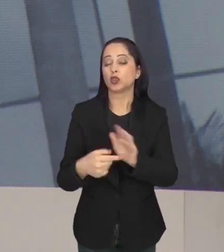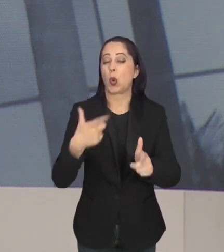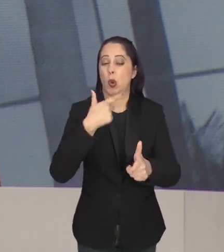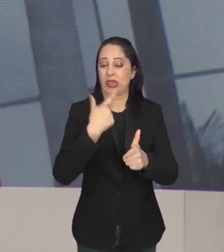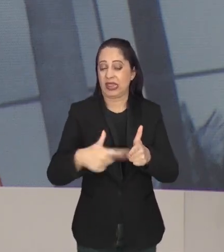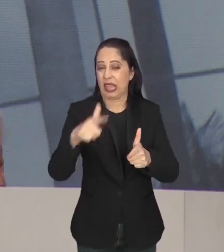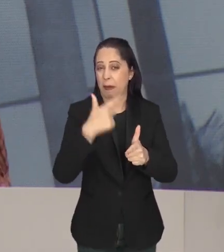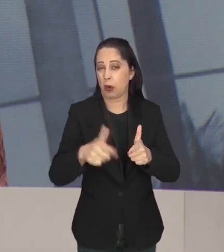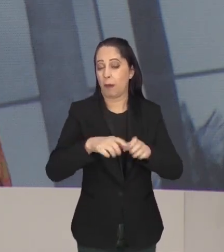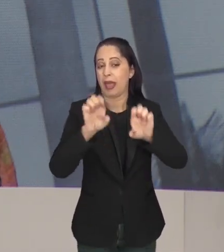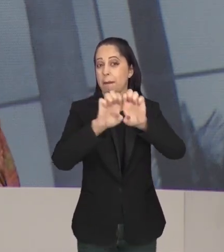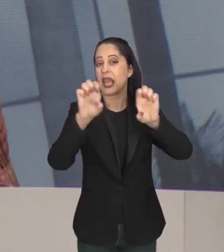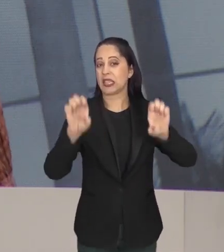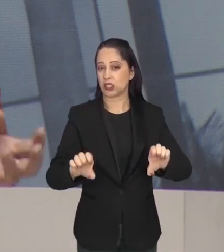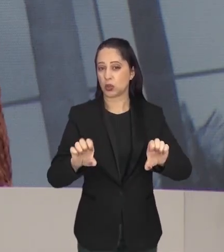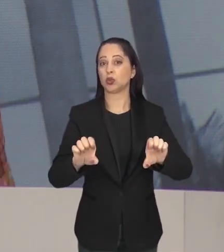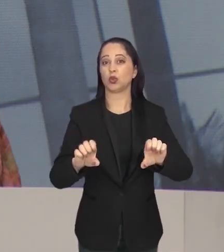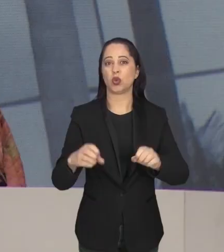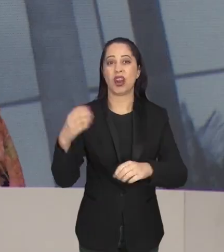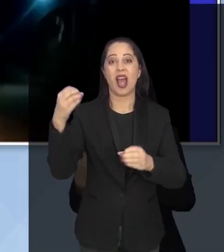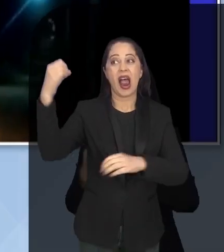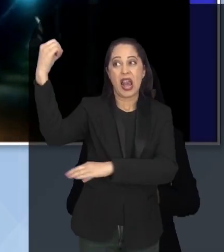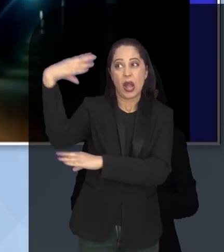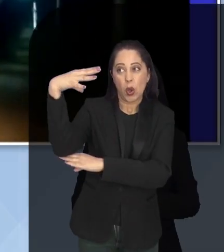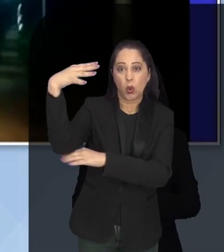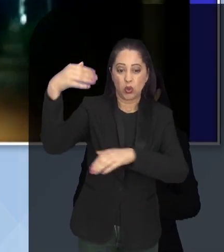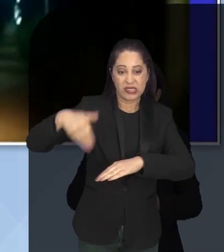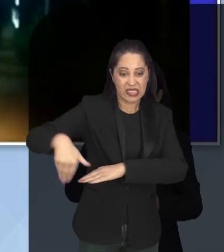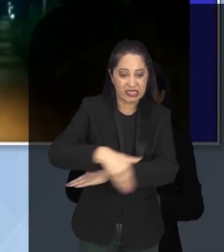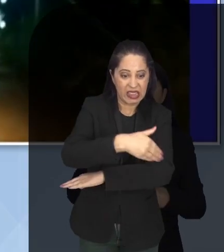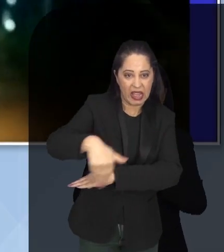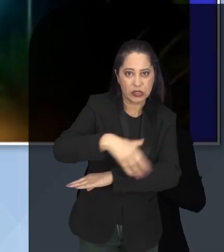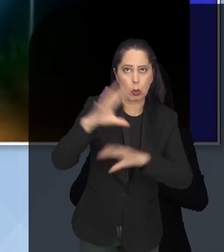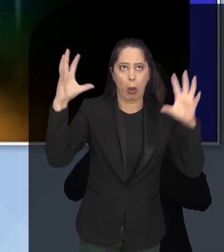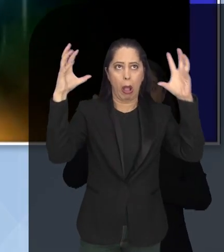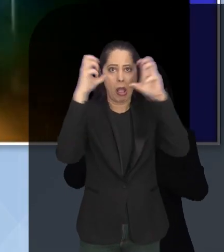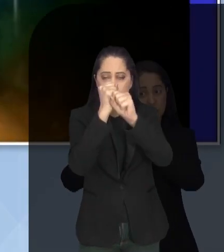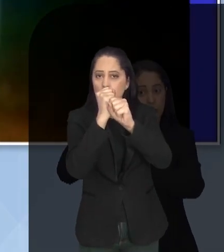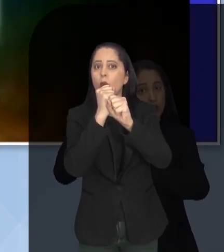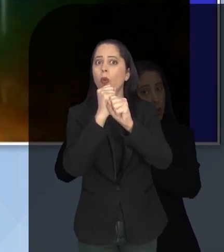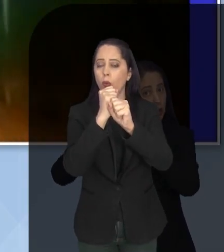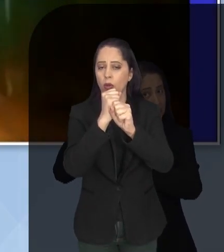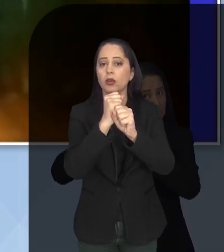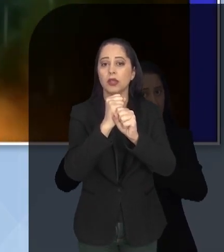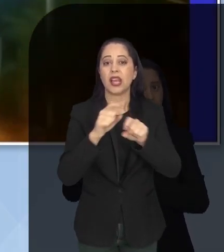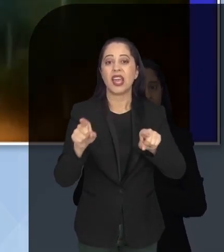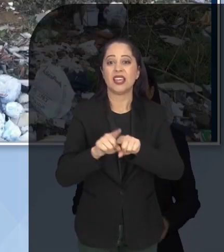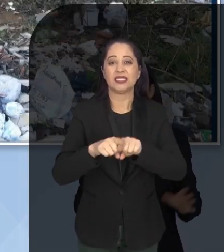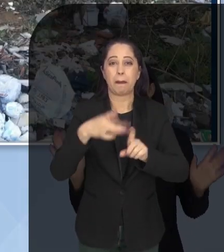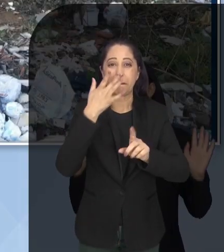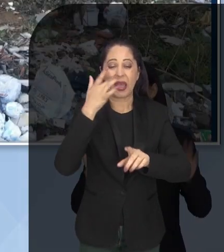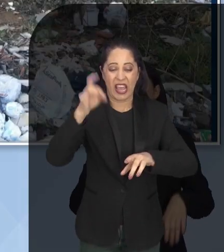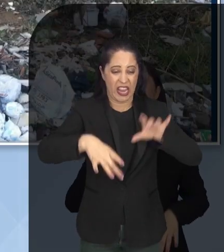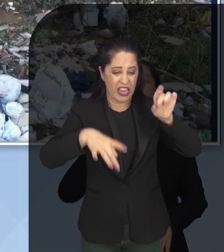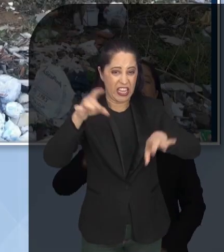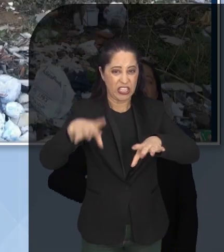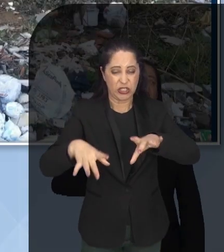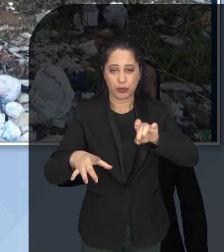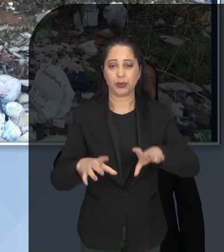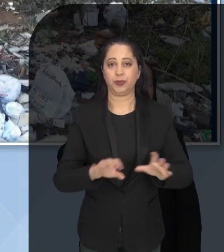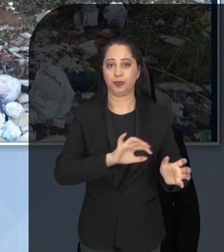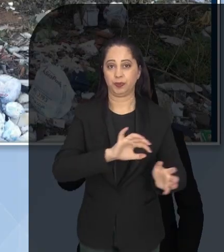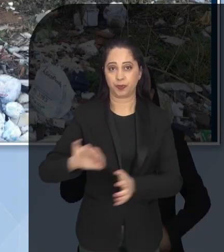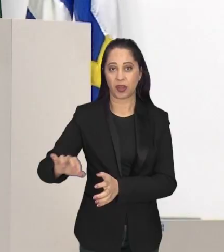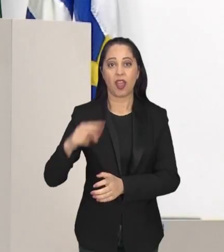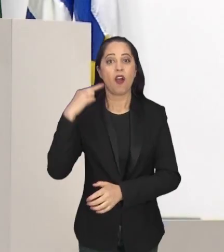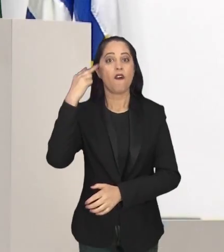apontou problemas de infraestrutura na cidade, como falta de iluminação pública em algumas regiões e despejo irregular